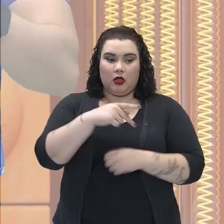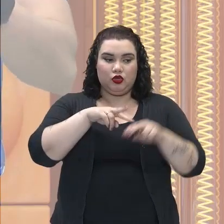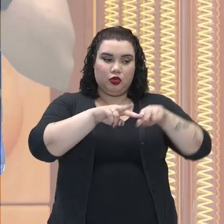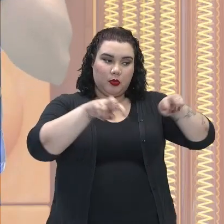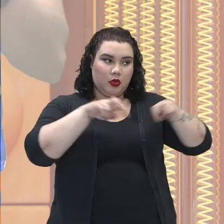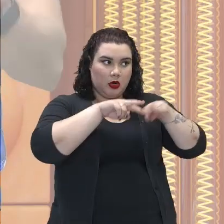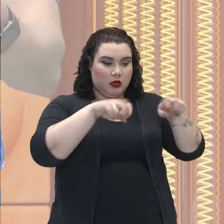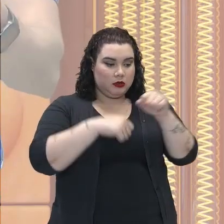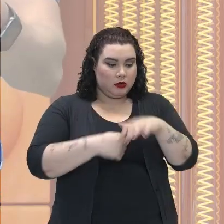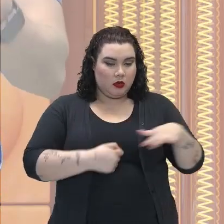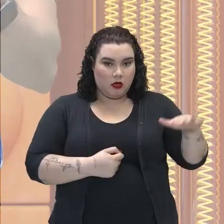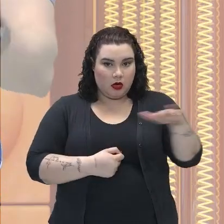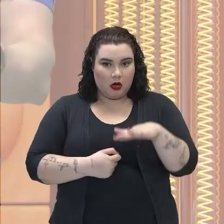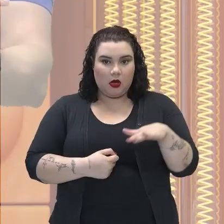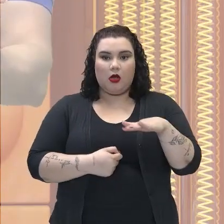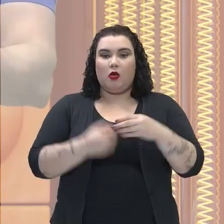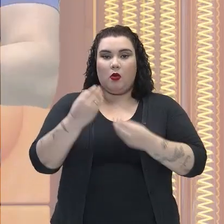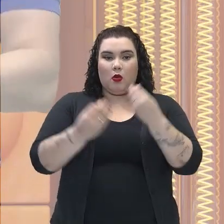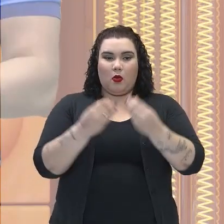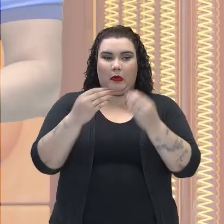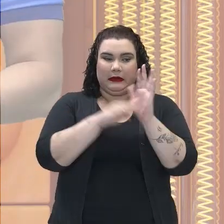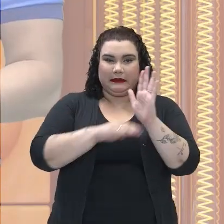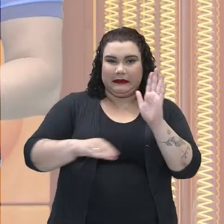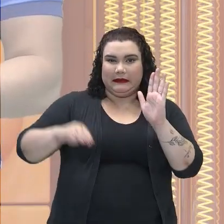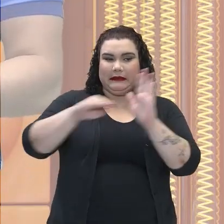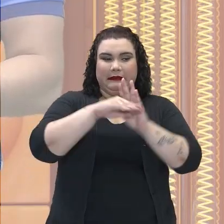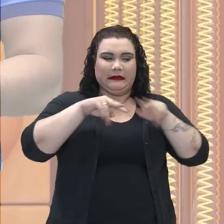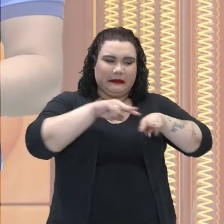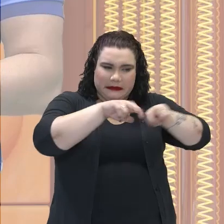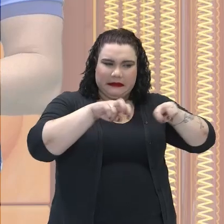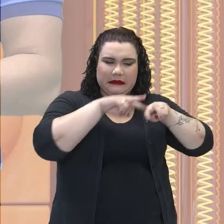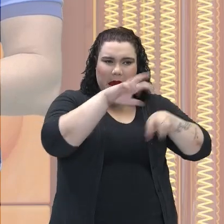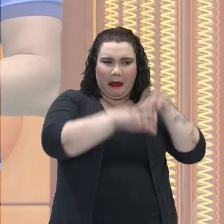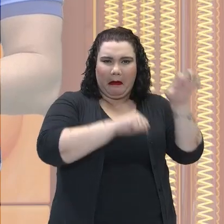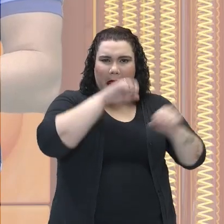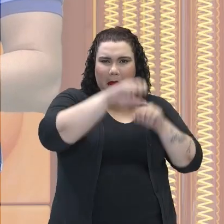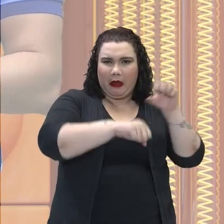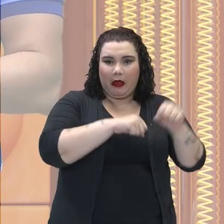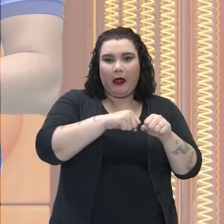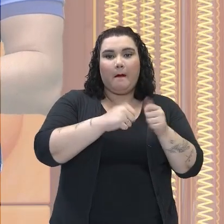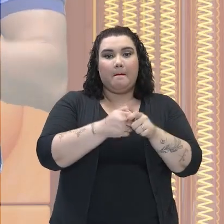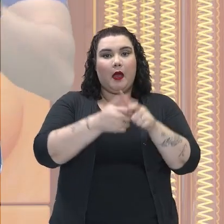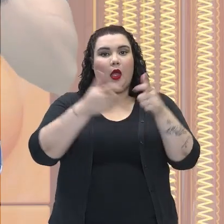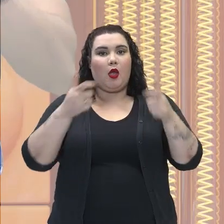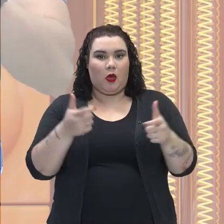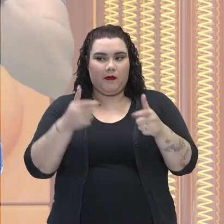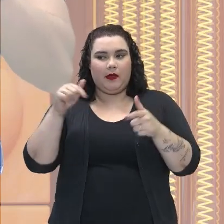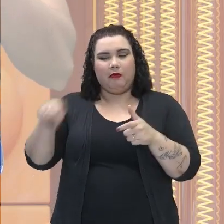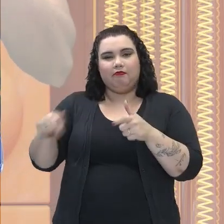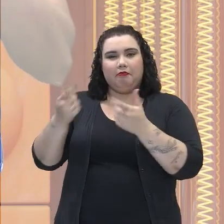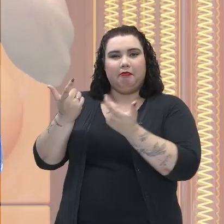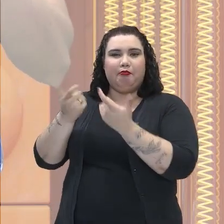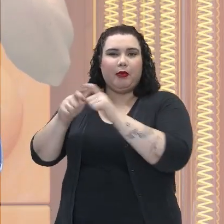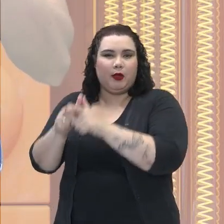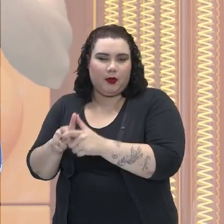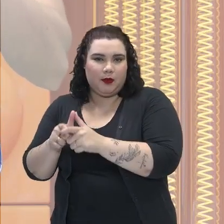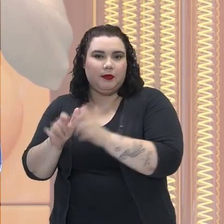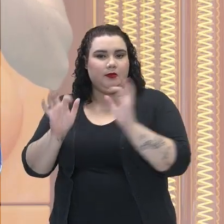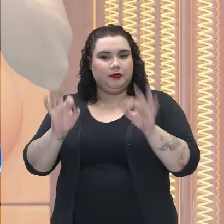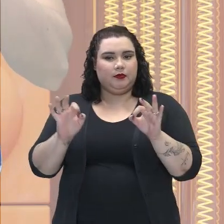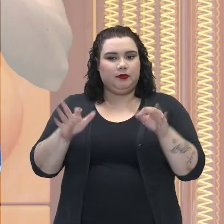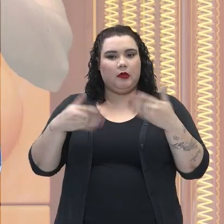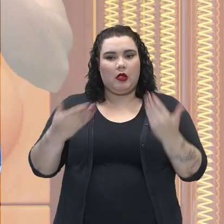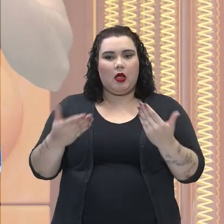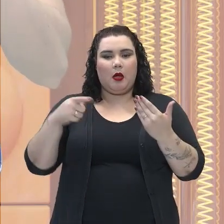exploração, a intensidade da exploração é bem maior que na colônia de povoamento. Talvez esse seja